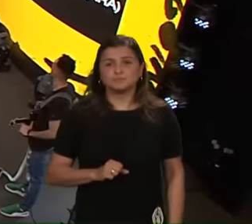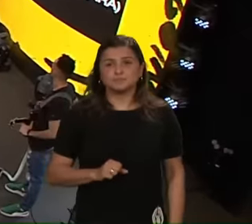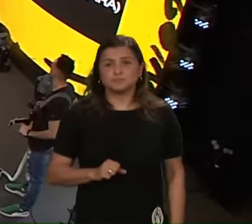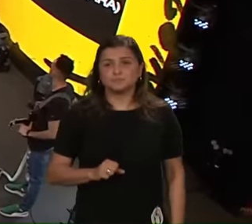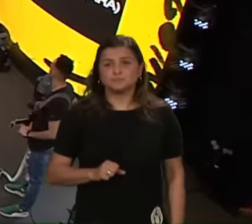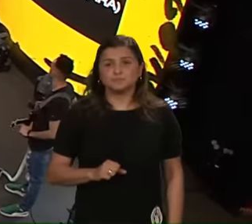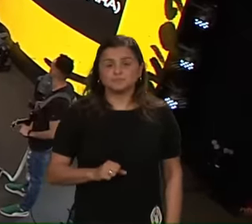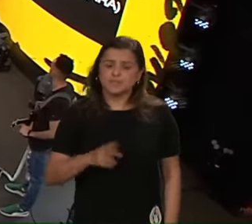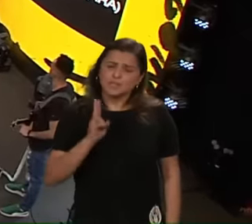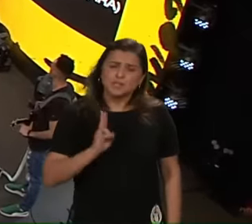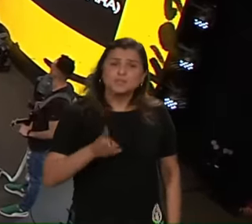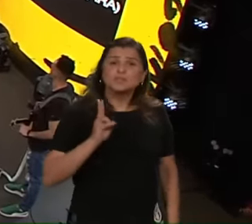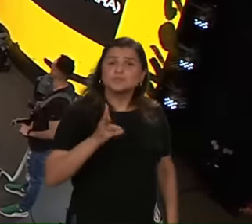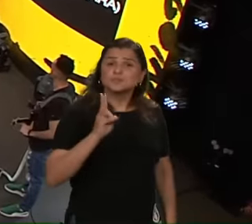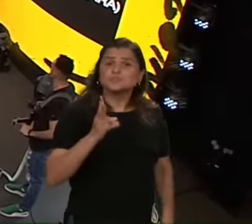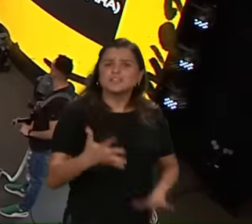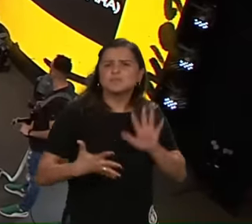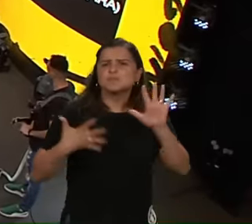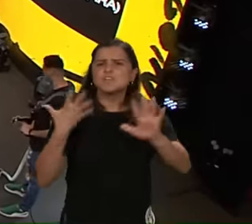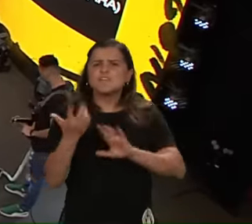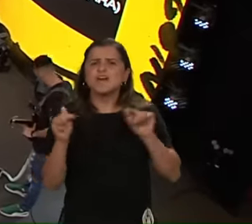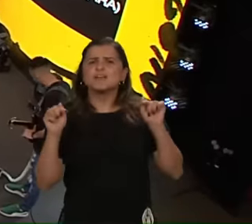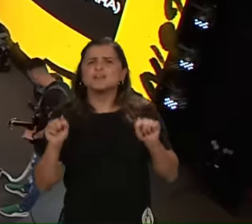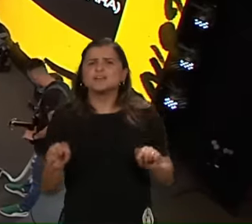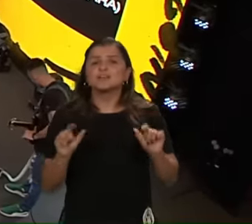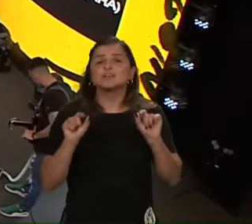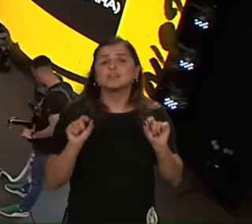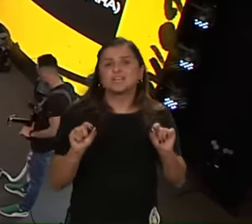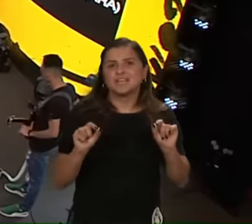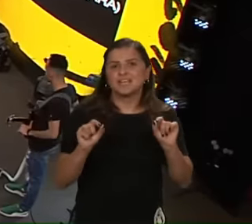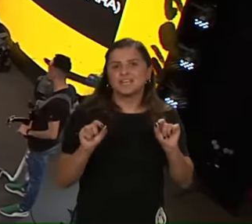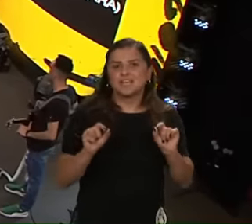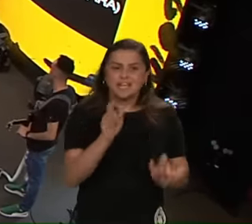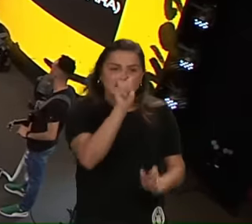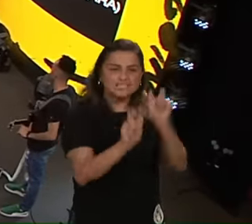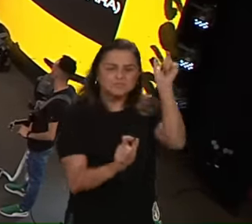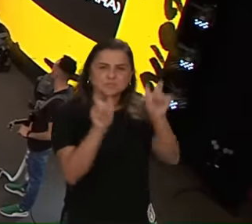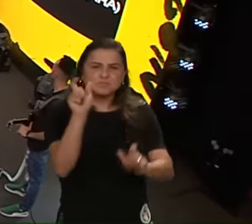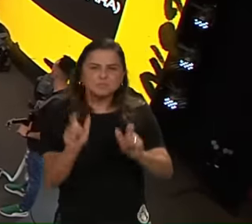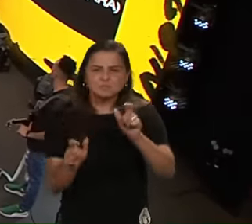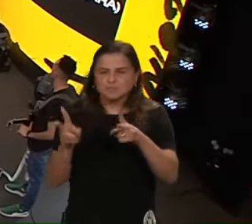Eu sempre tenho falado que as pessoas ouvem com os olhos.